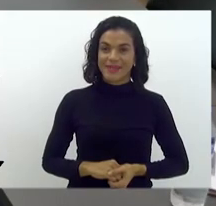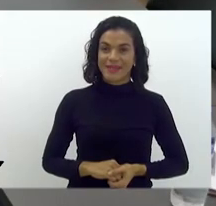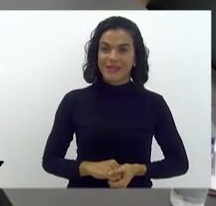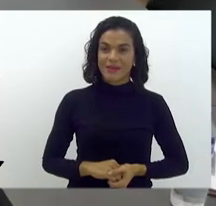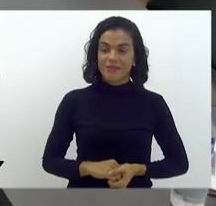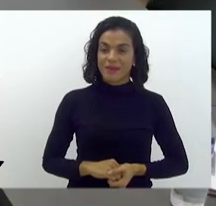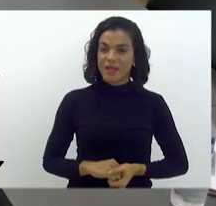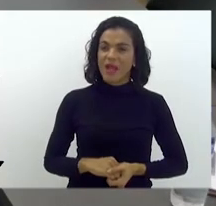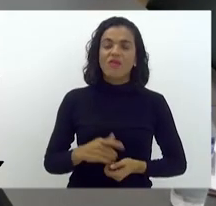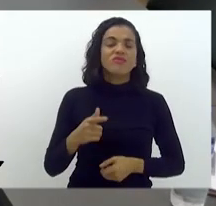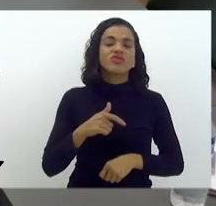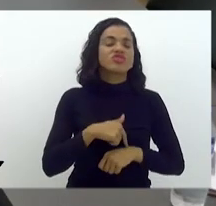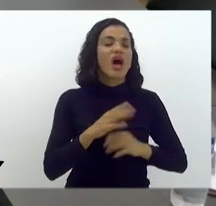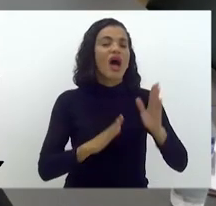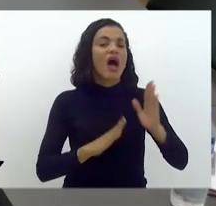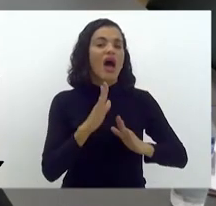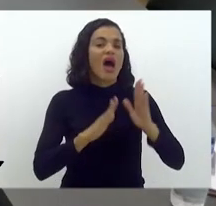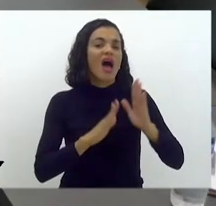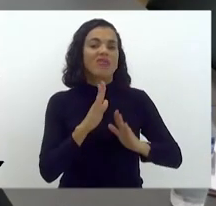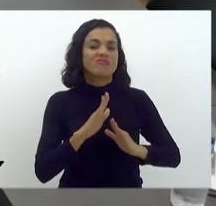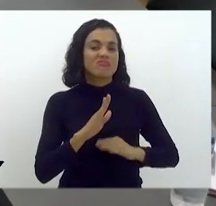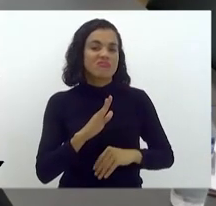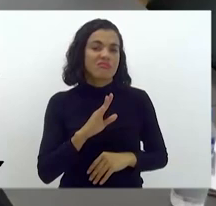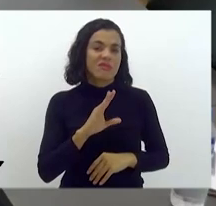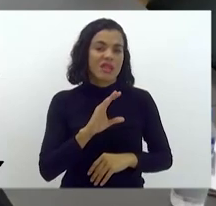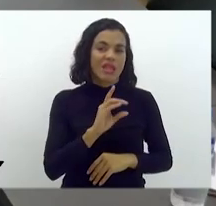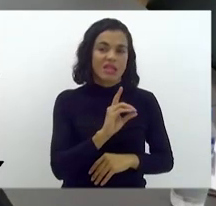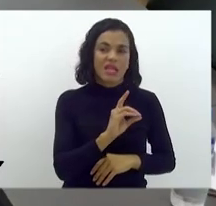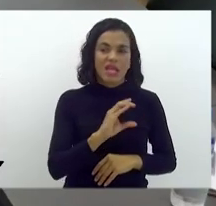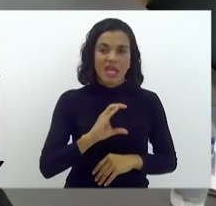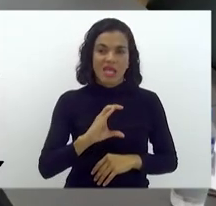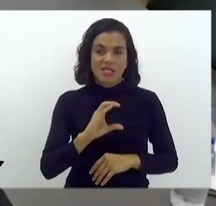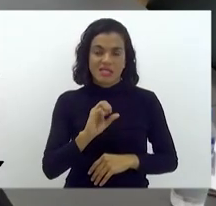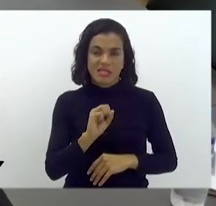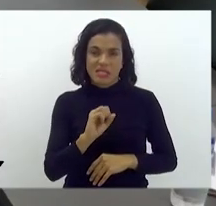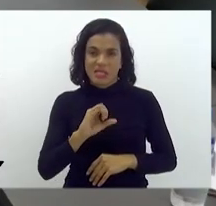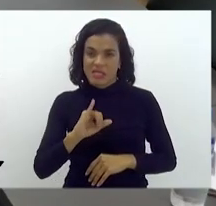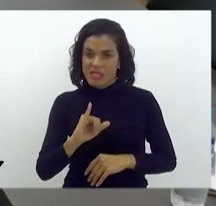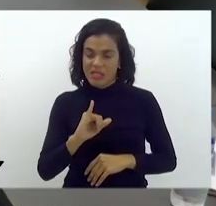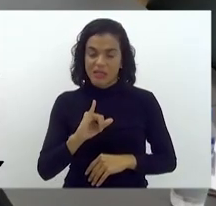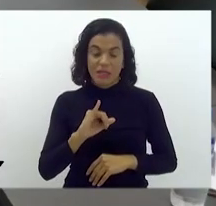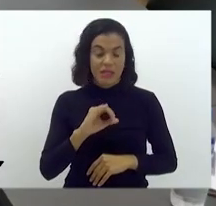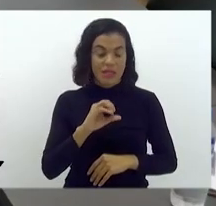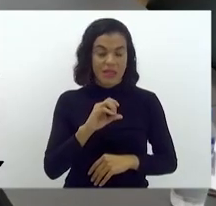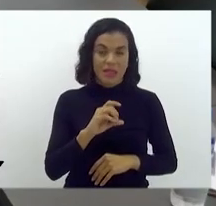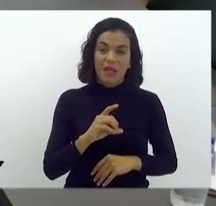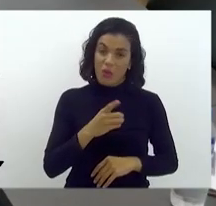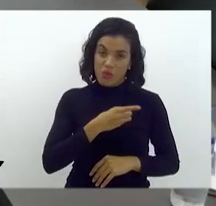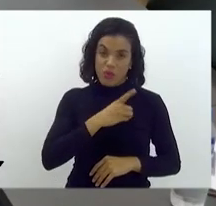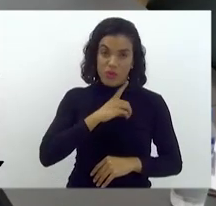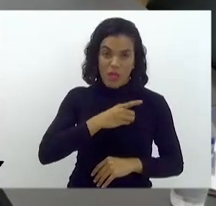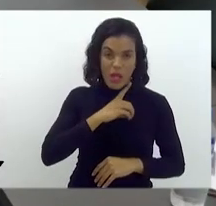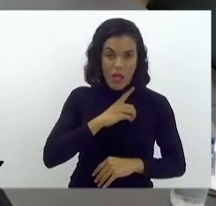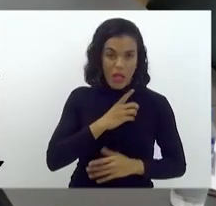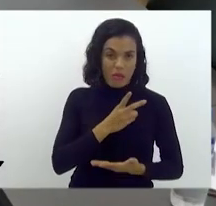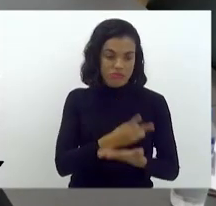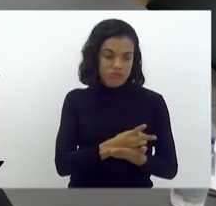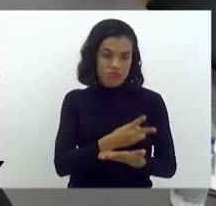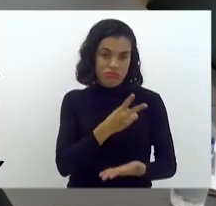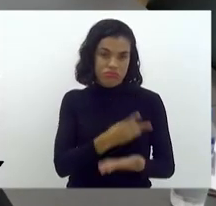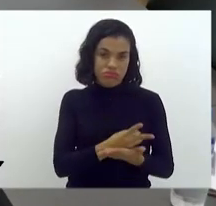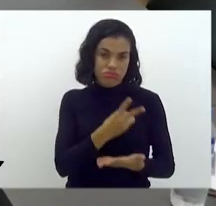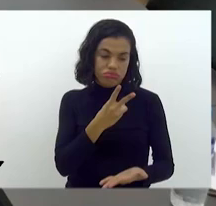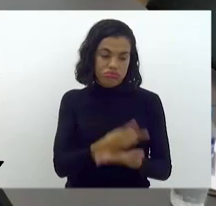Pablo você tá há quanto tempo na brc isso é muito importante também né um delegado ser mantido numa